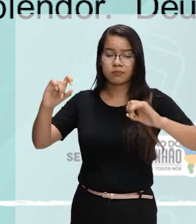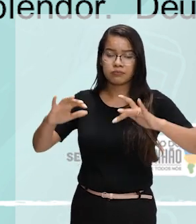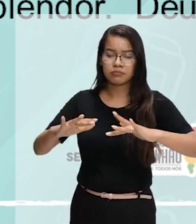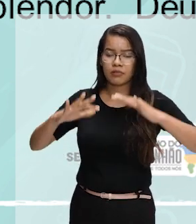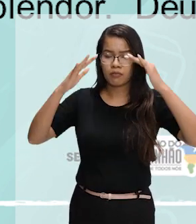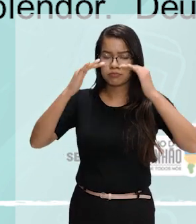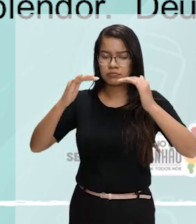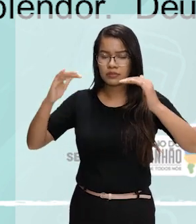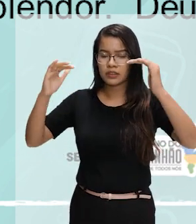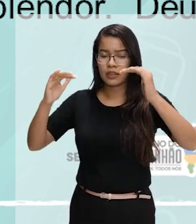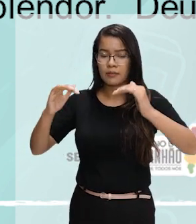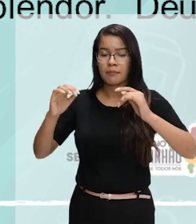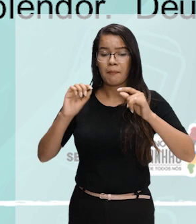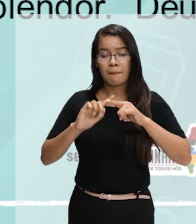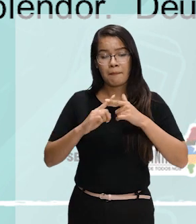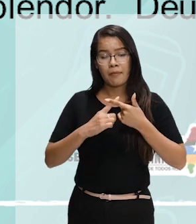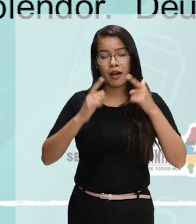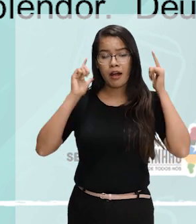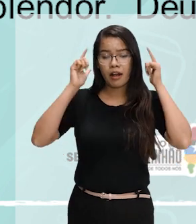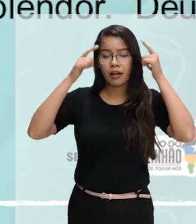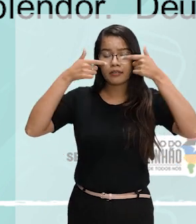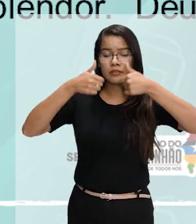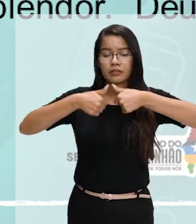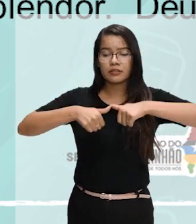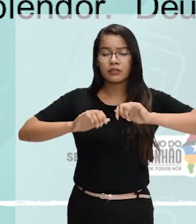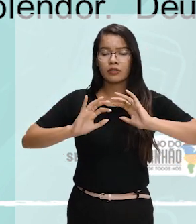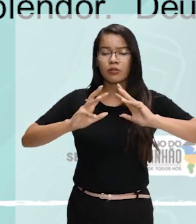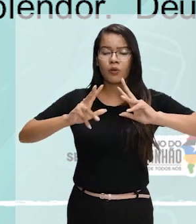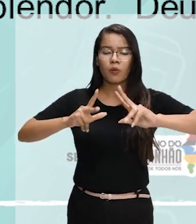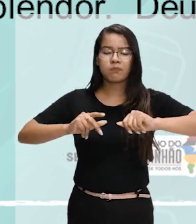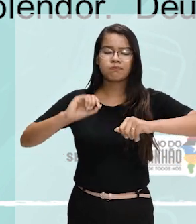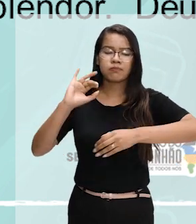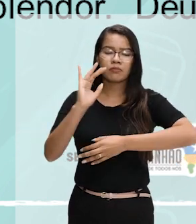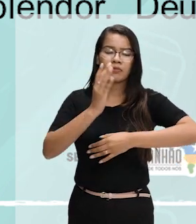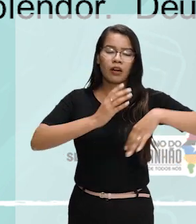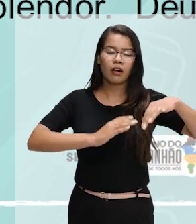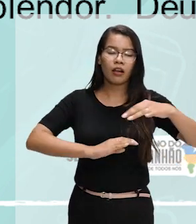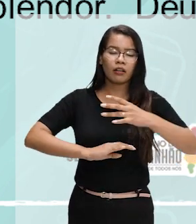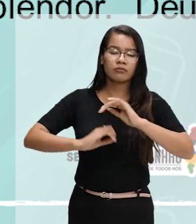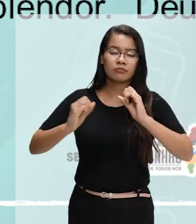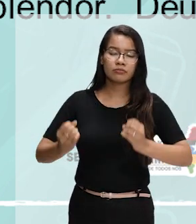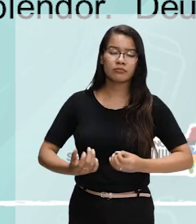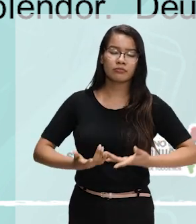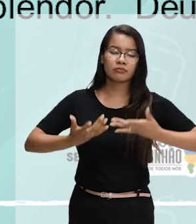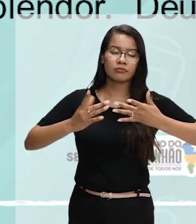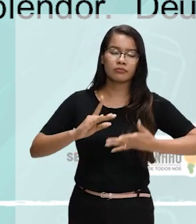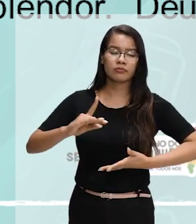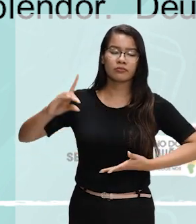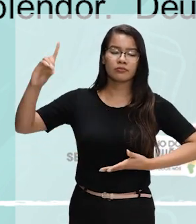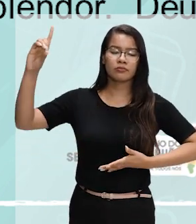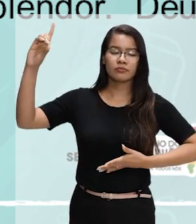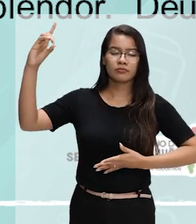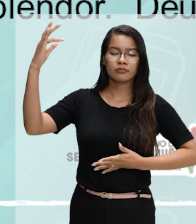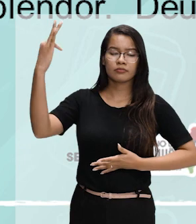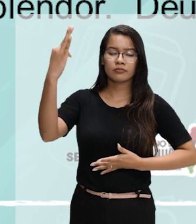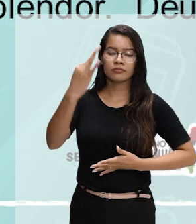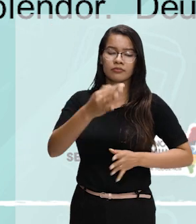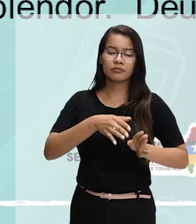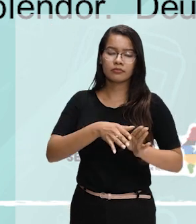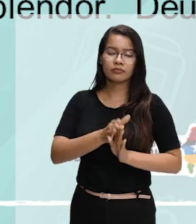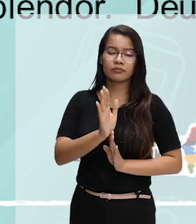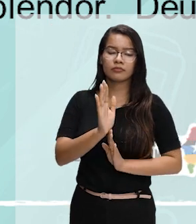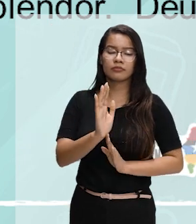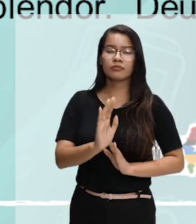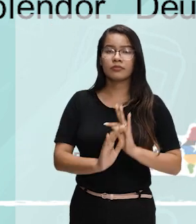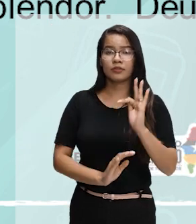opulência. Está falando aqui de uma pessoa chamada Aurélia, né? Tá dando as características das mulheres aí nessa época.